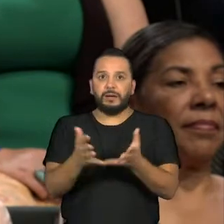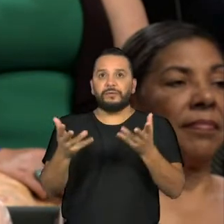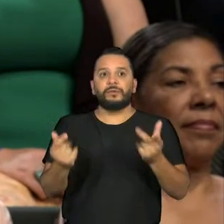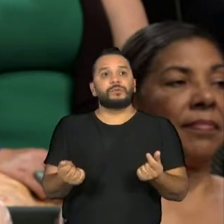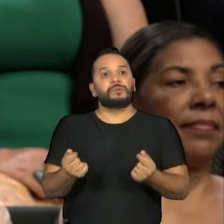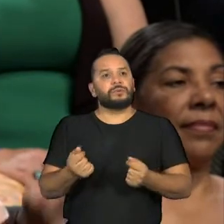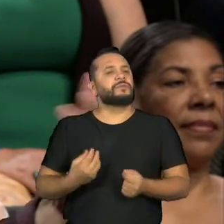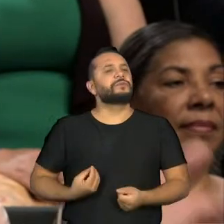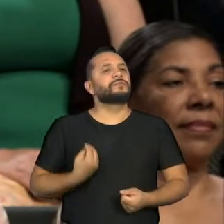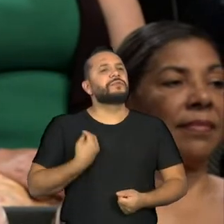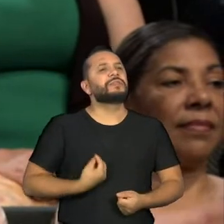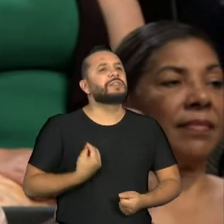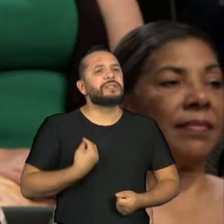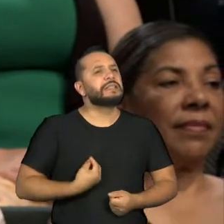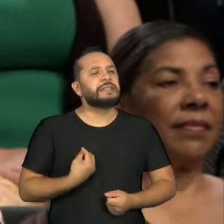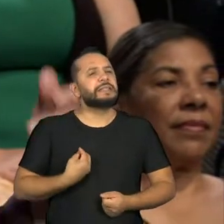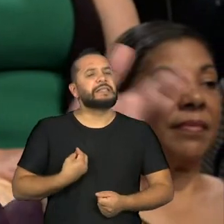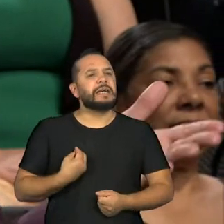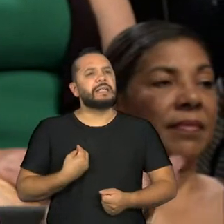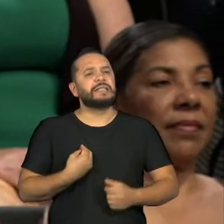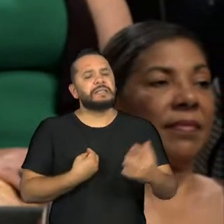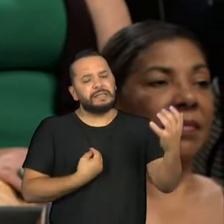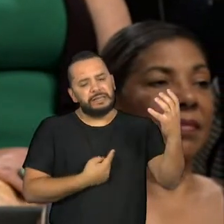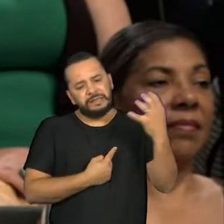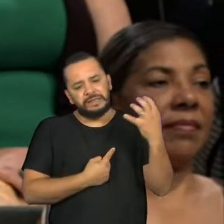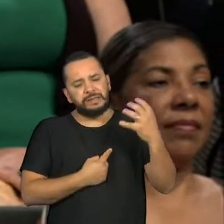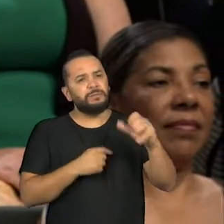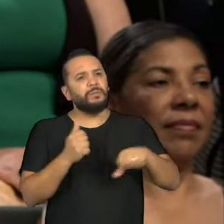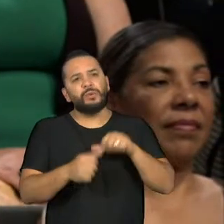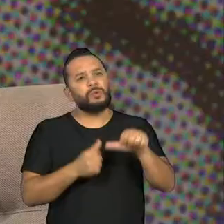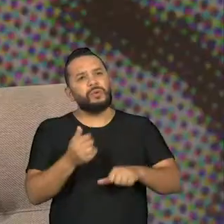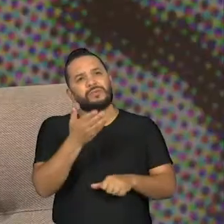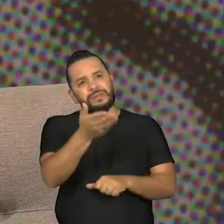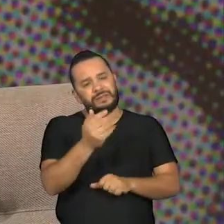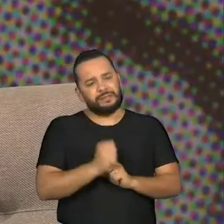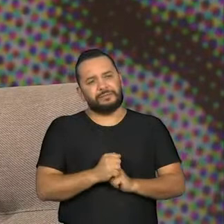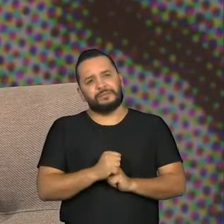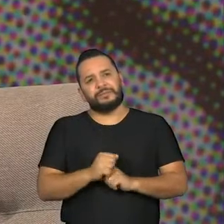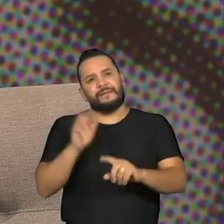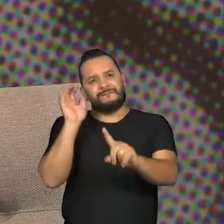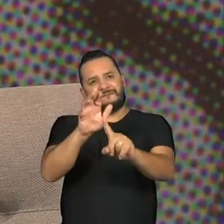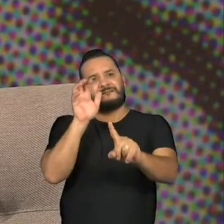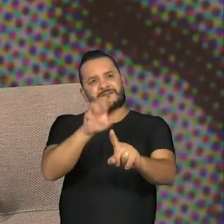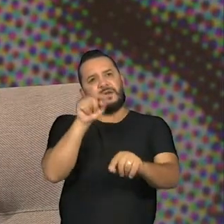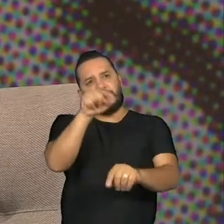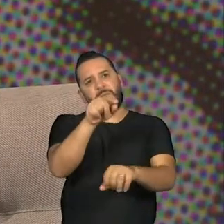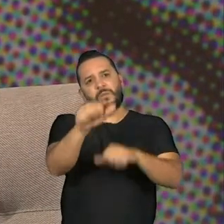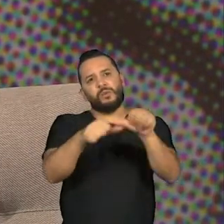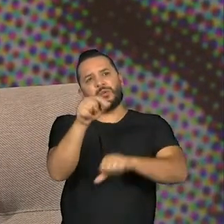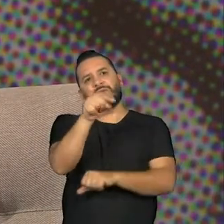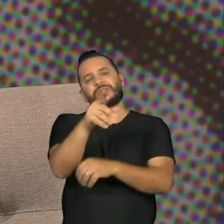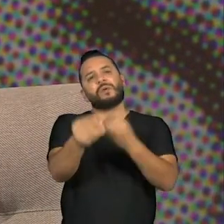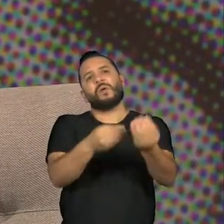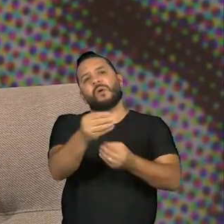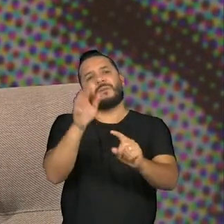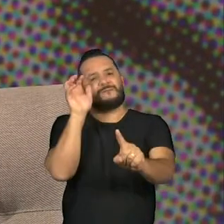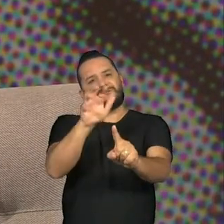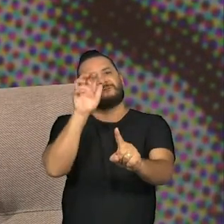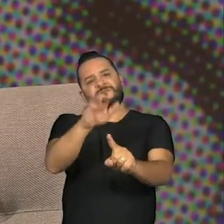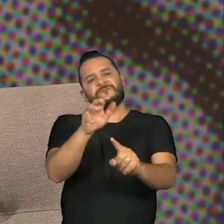vida, como pessoa e como atriz, o Trair e Coçar? Boa. Nossa, foi